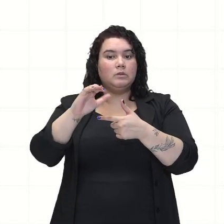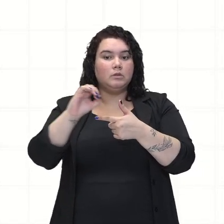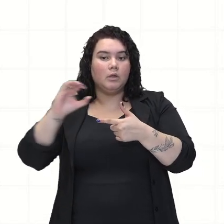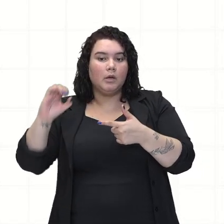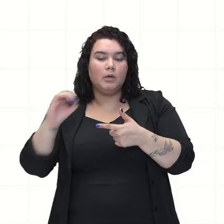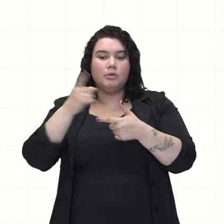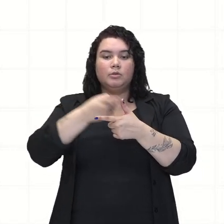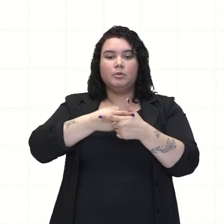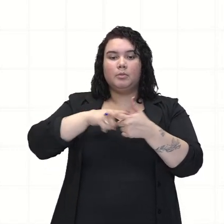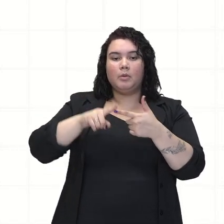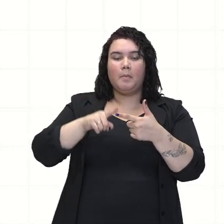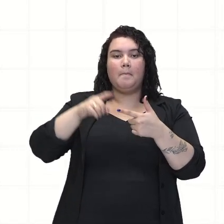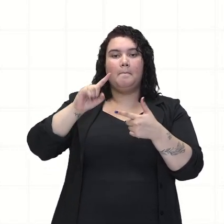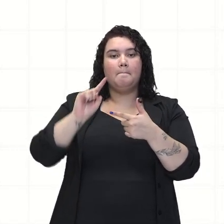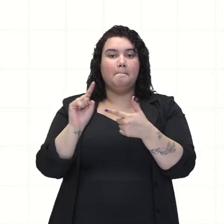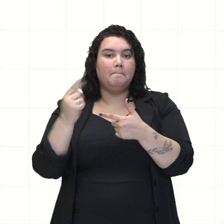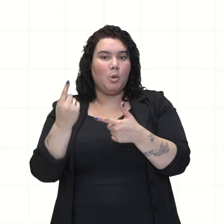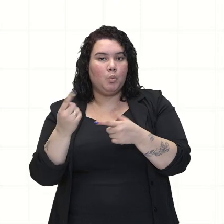famoso ml.